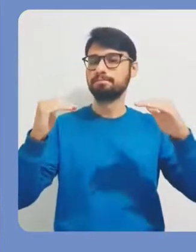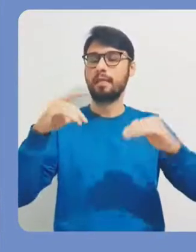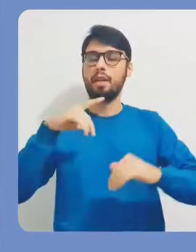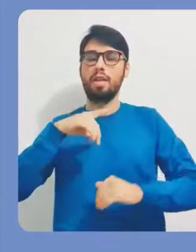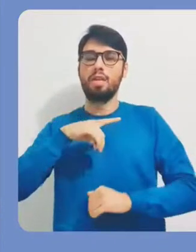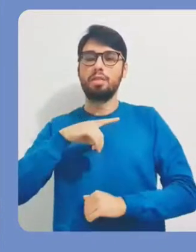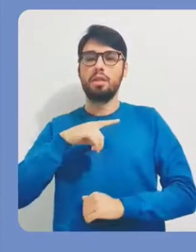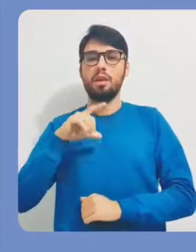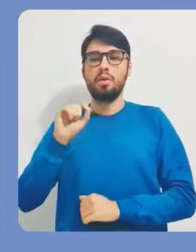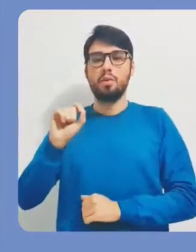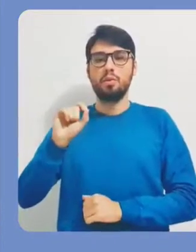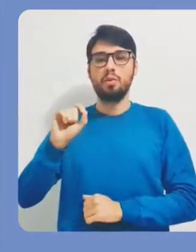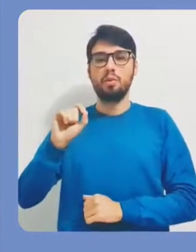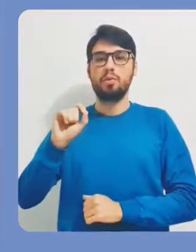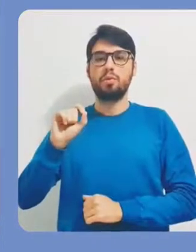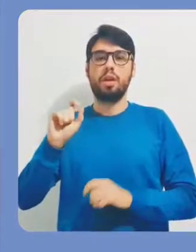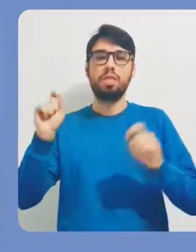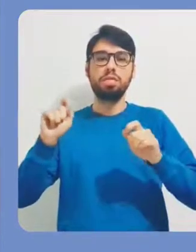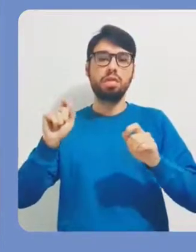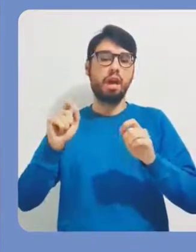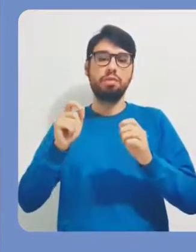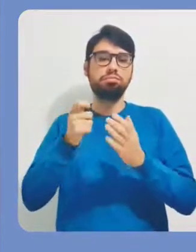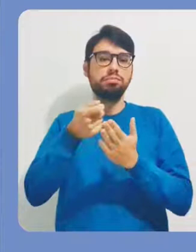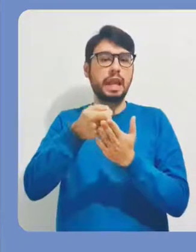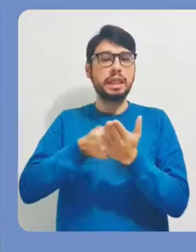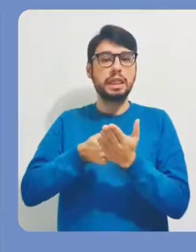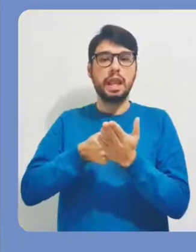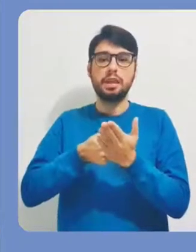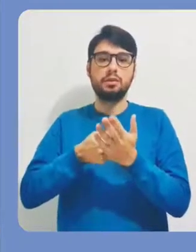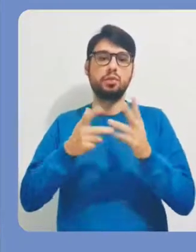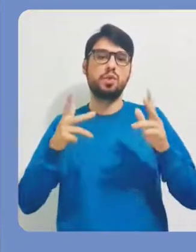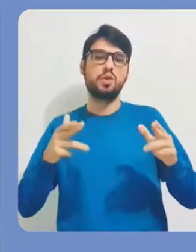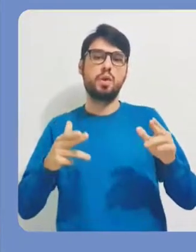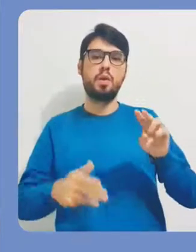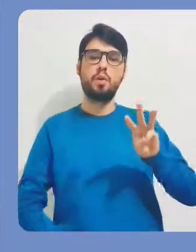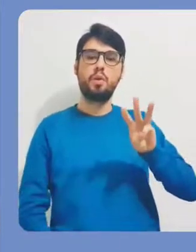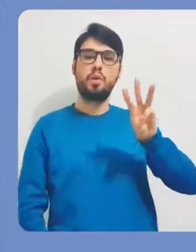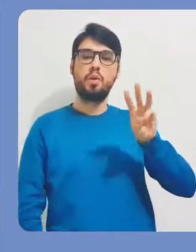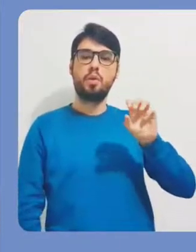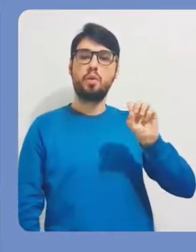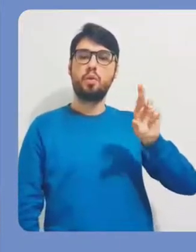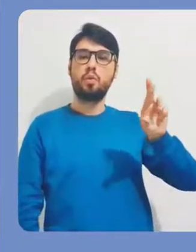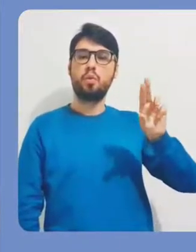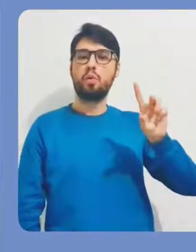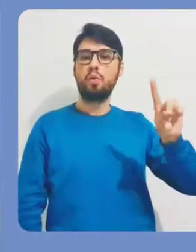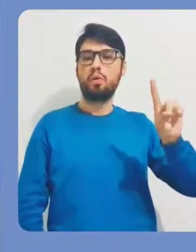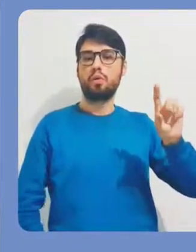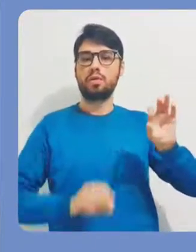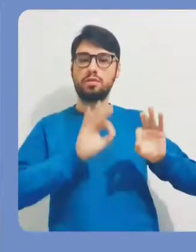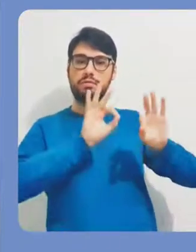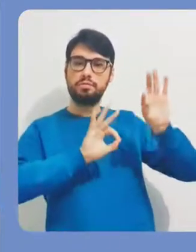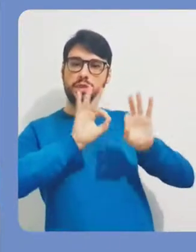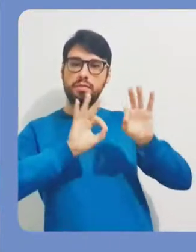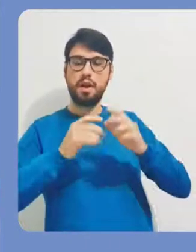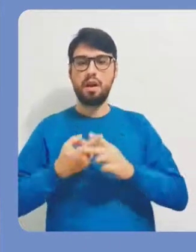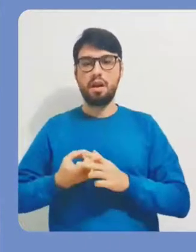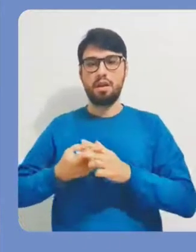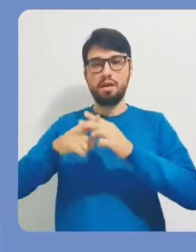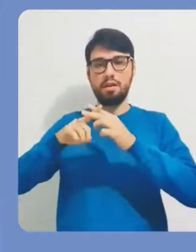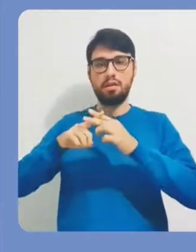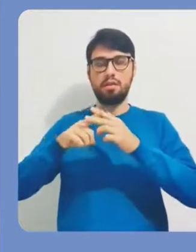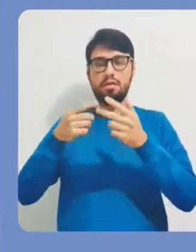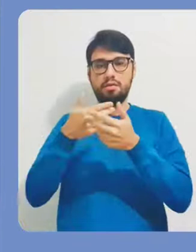evento. E aqui nesse quadro inferior aqui, vocês vão ter um corpo de edição de texto,